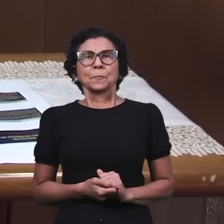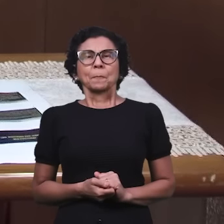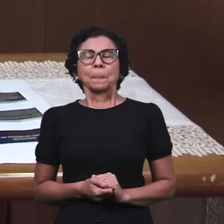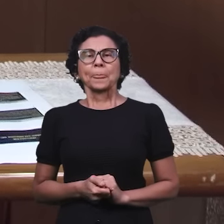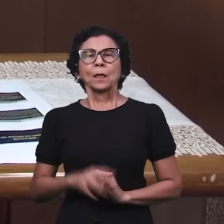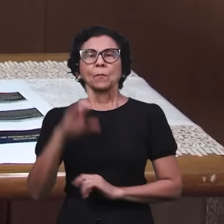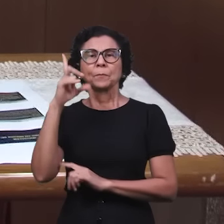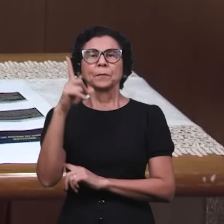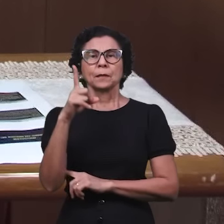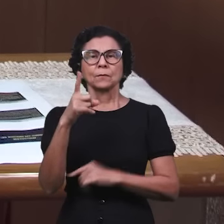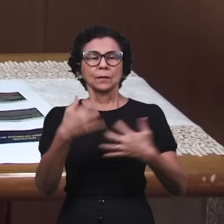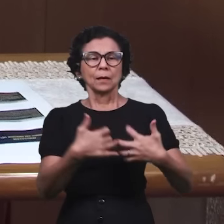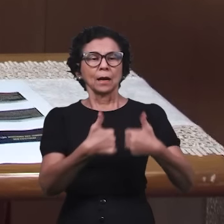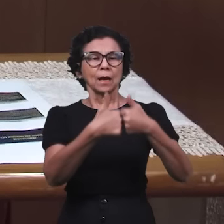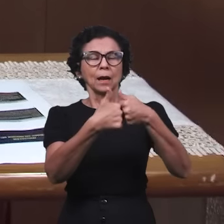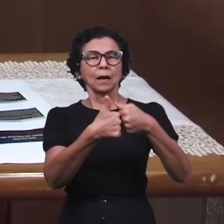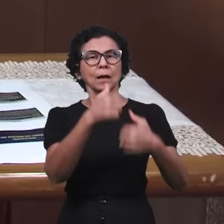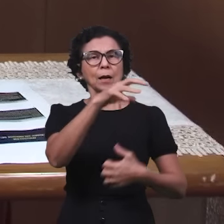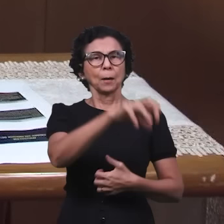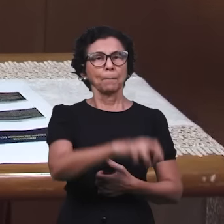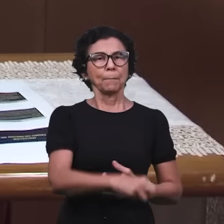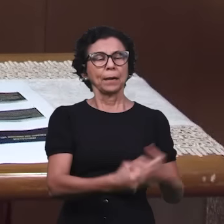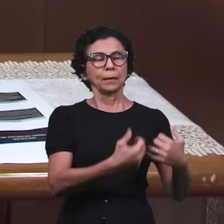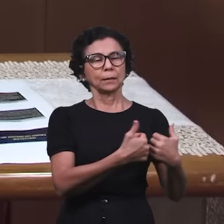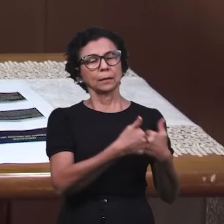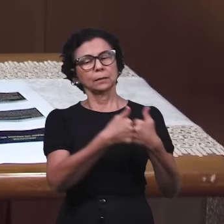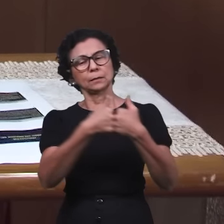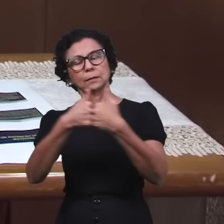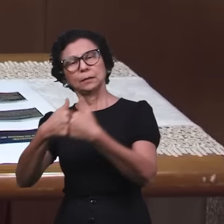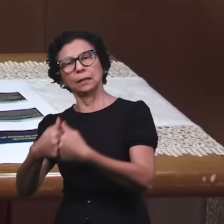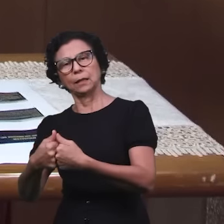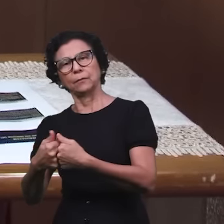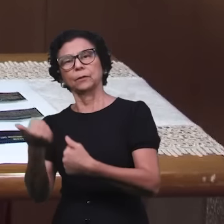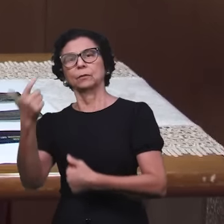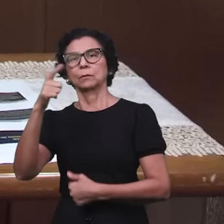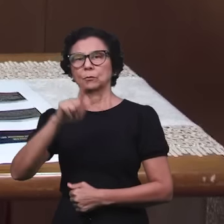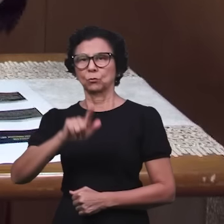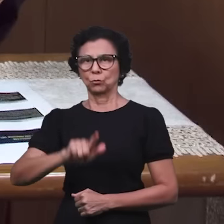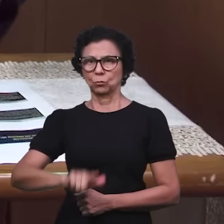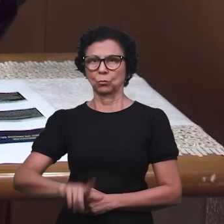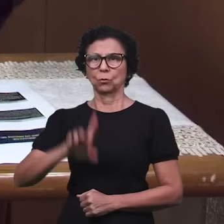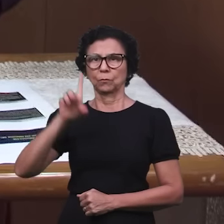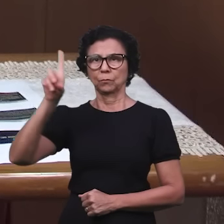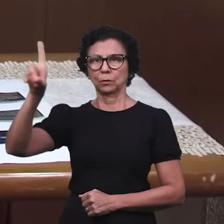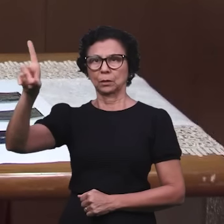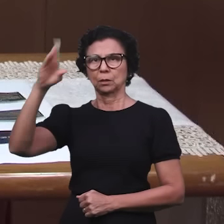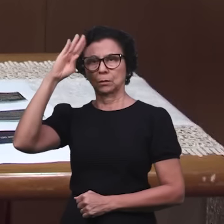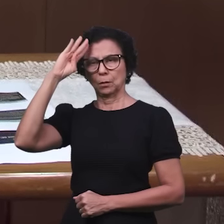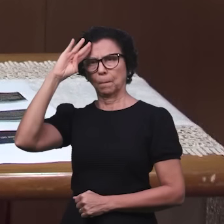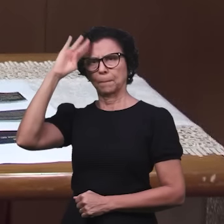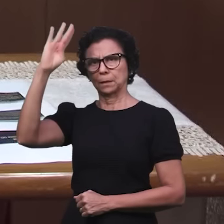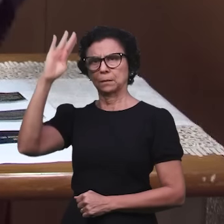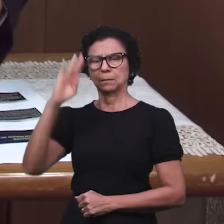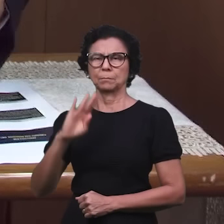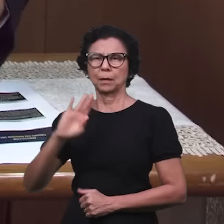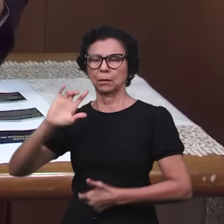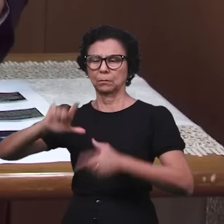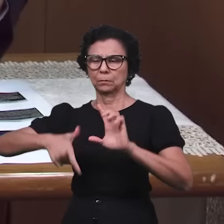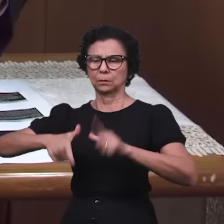Deus passou a ser novamente o centro da vida de Israel. Israel agora